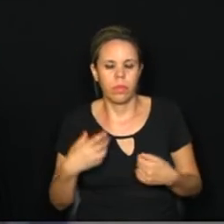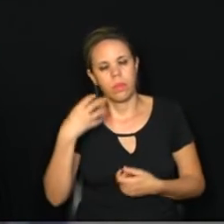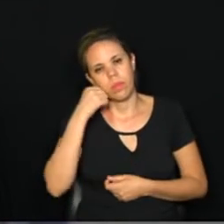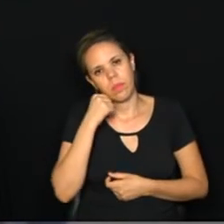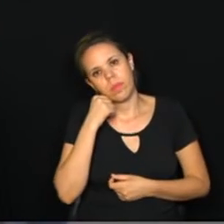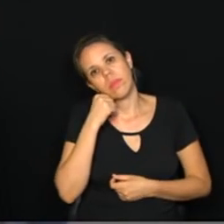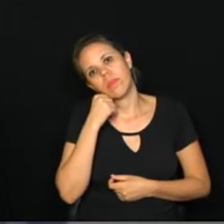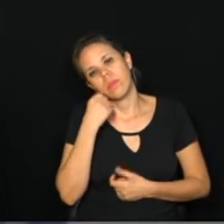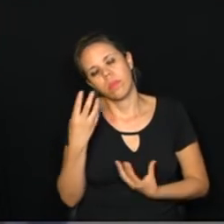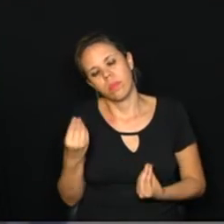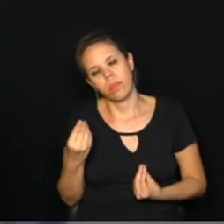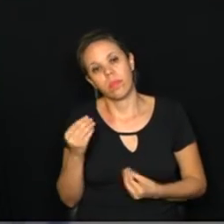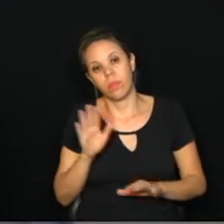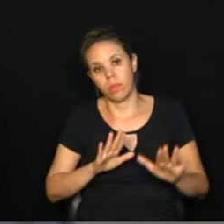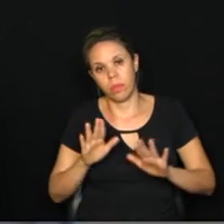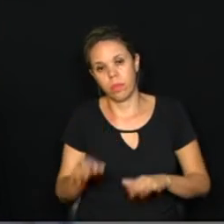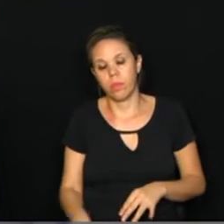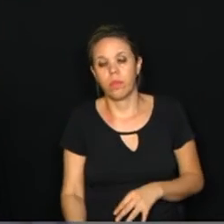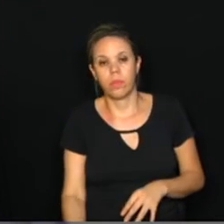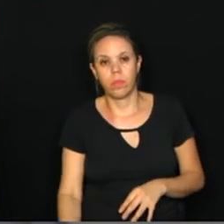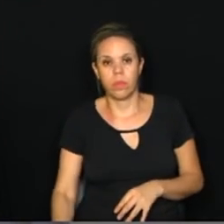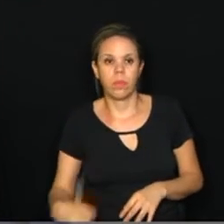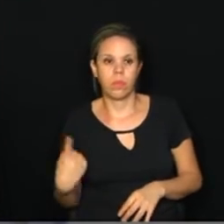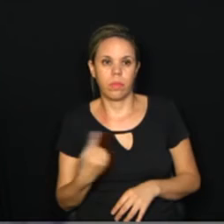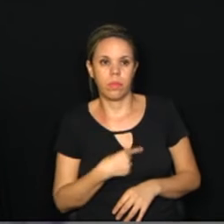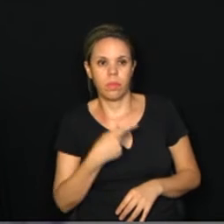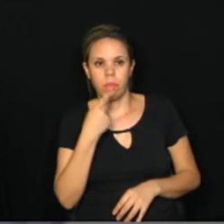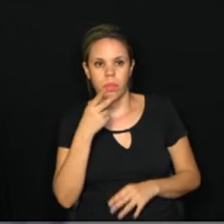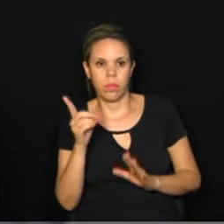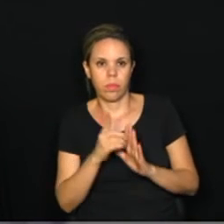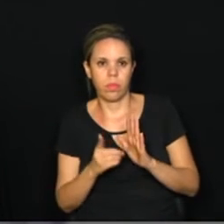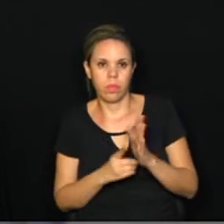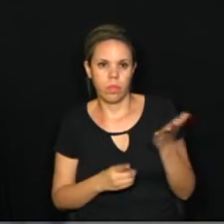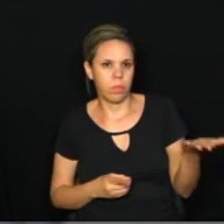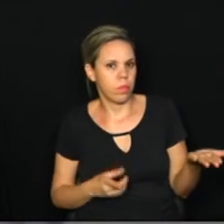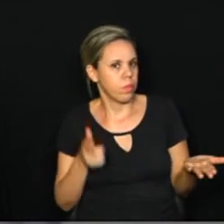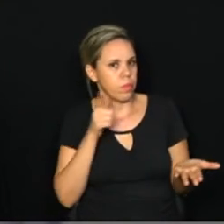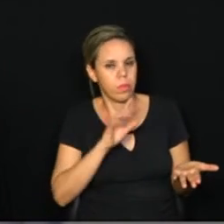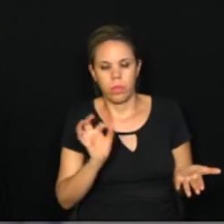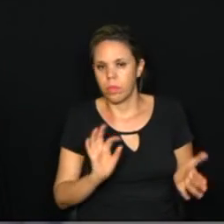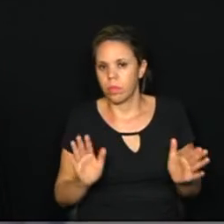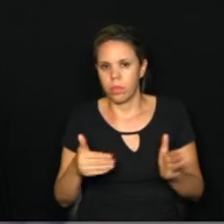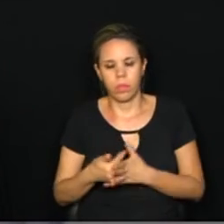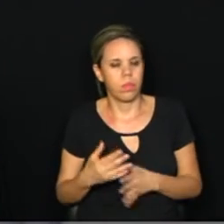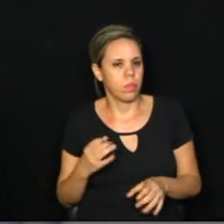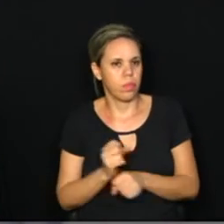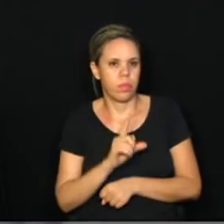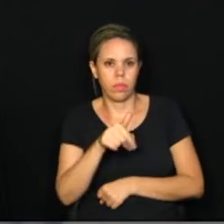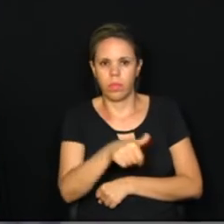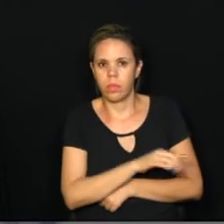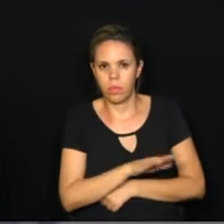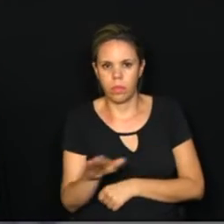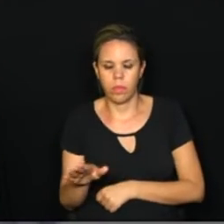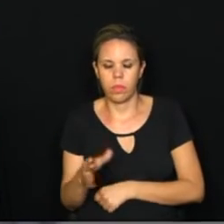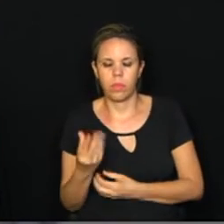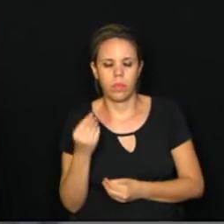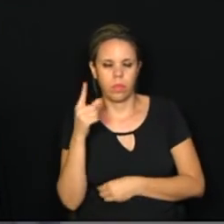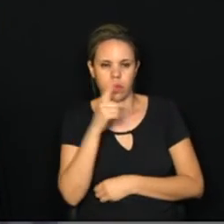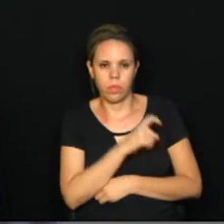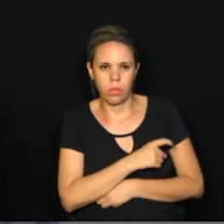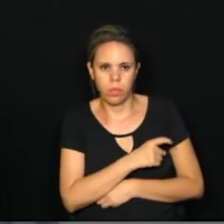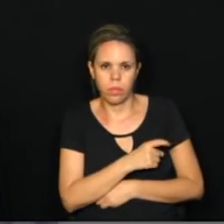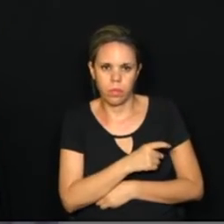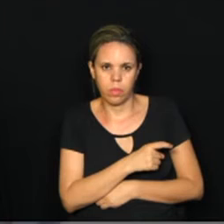com muita cautela, porque o que nós falamos numa decretação, você não consegue fechar a conta depois. É muito difícil